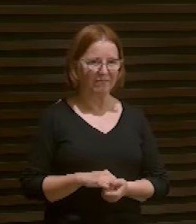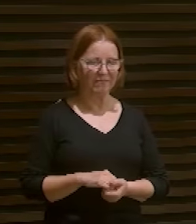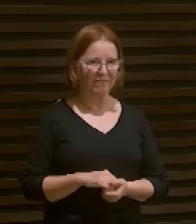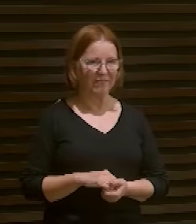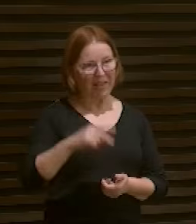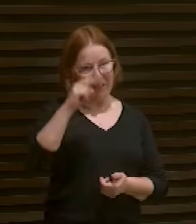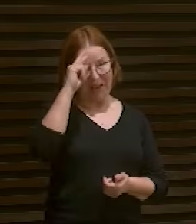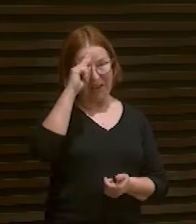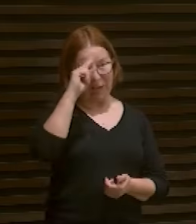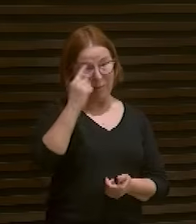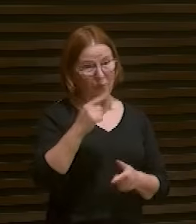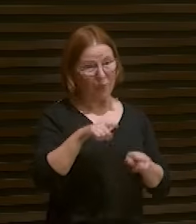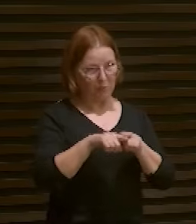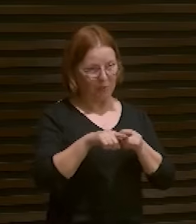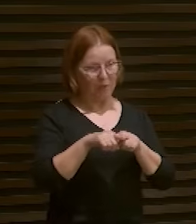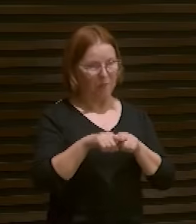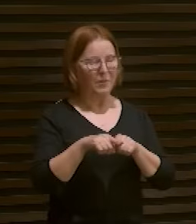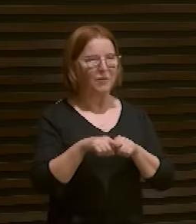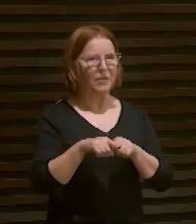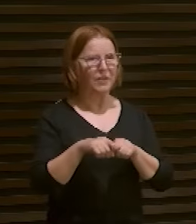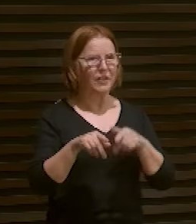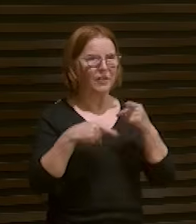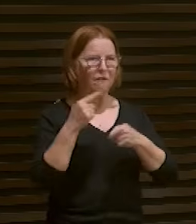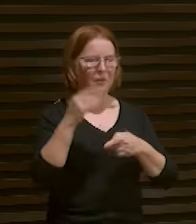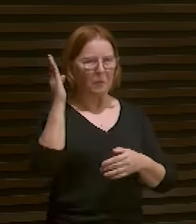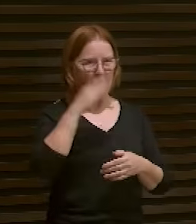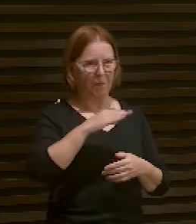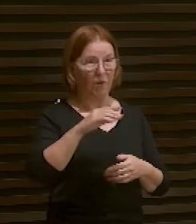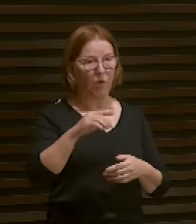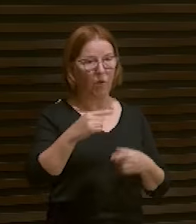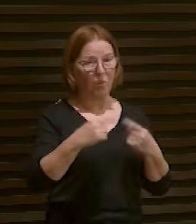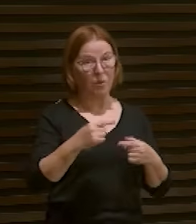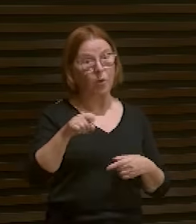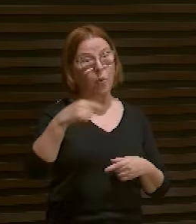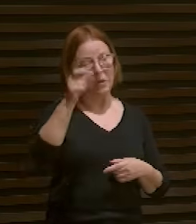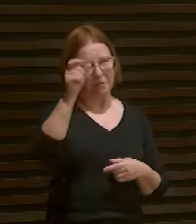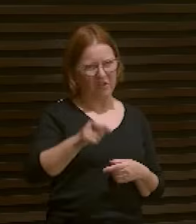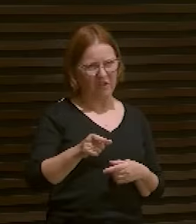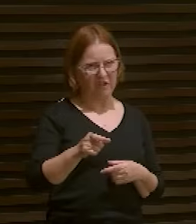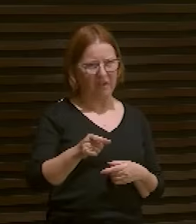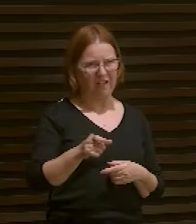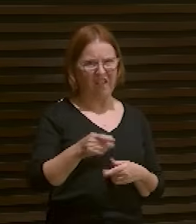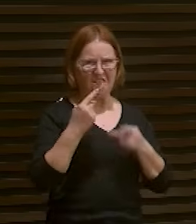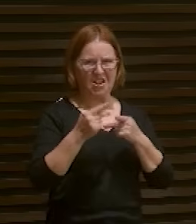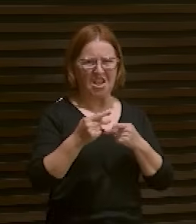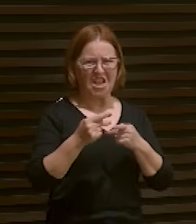Lembrei do irmão agora que ele falou de uma outra pessoa, tomara que morra com câncer.